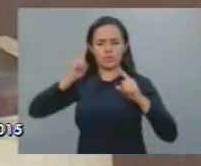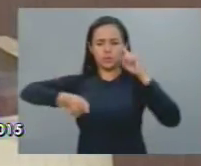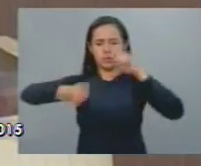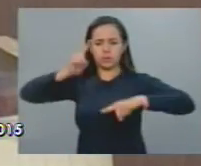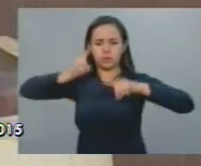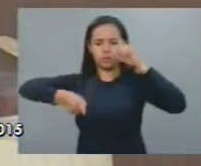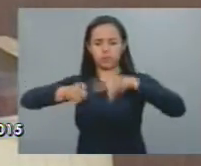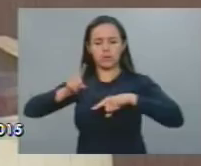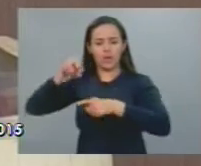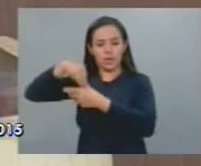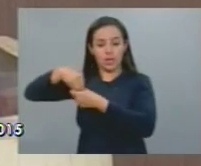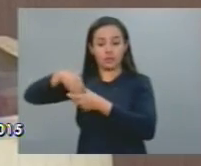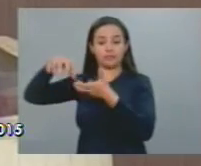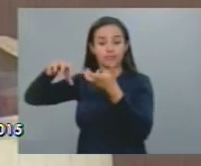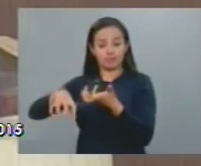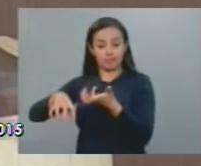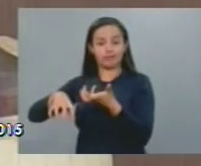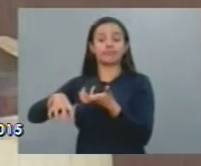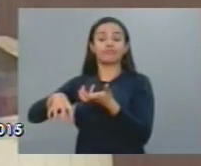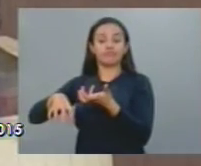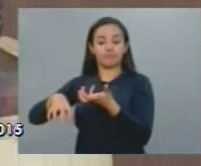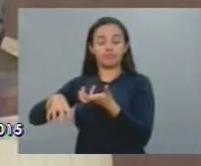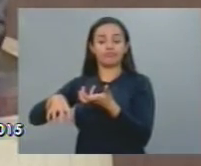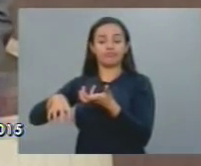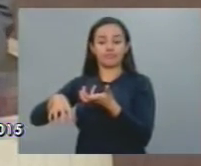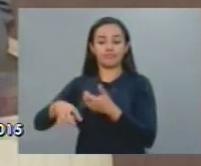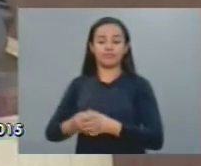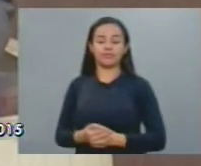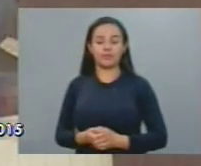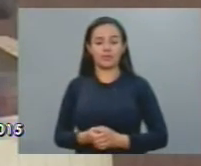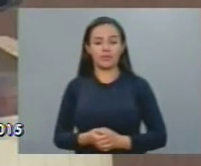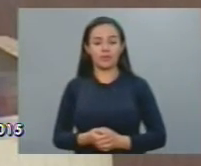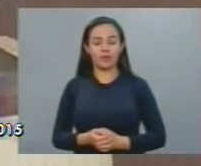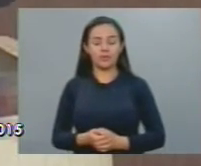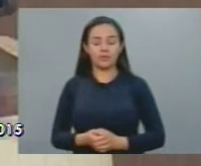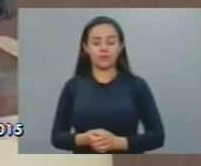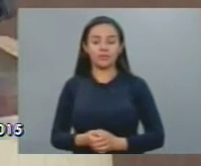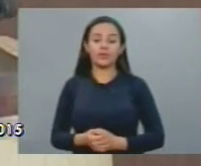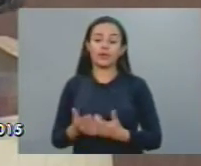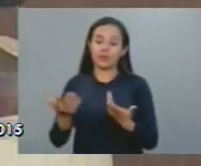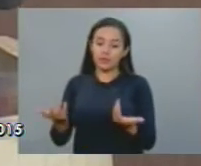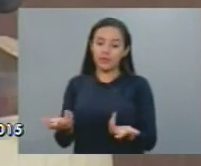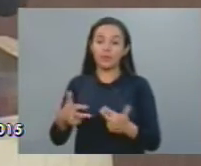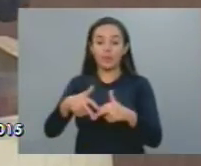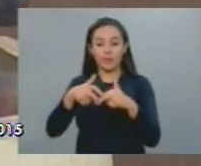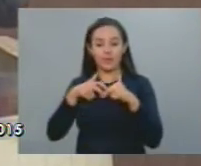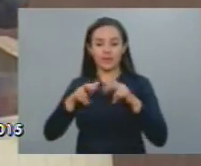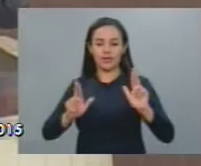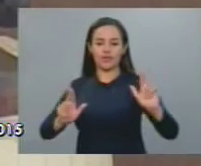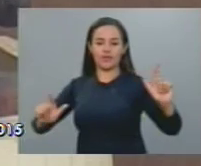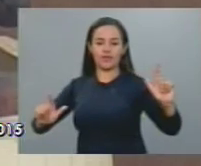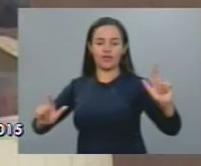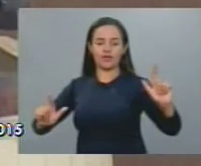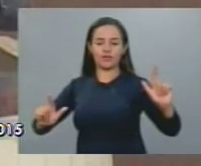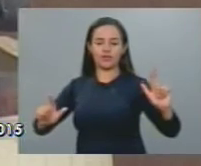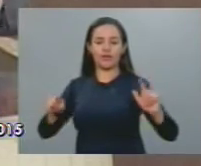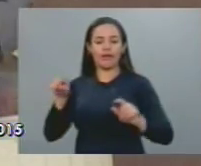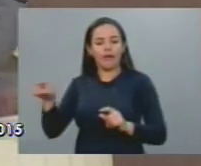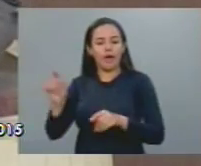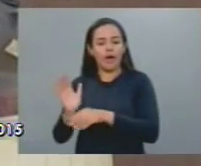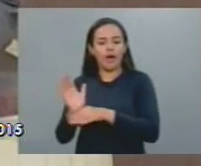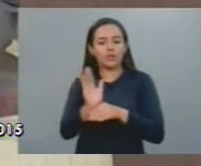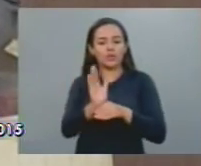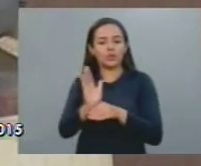oligárquico. Talvez essa palavra, que já devesse estar nos manuais de história como